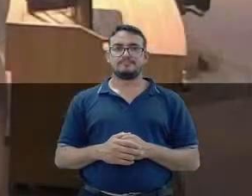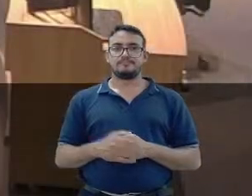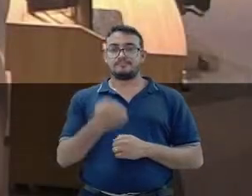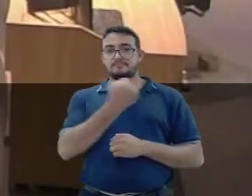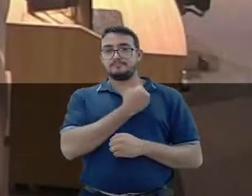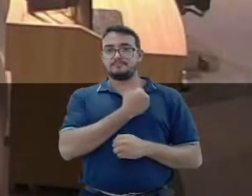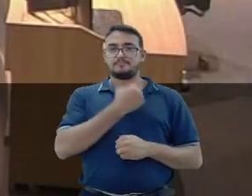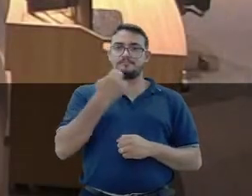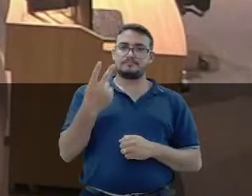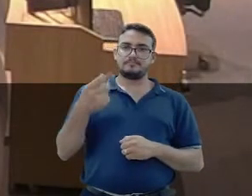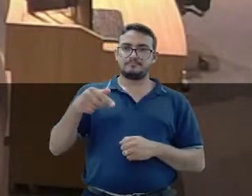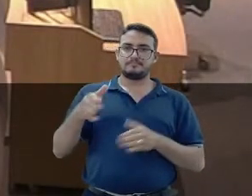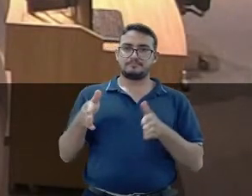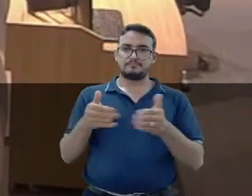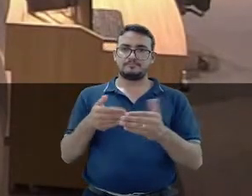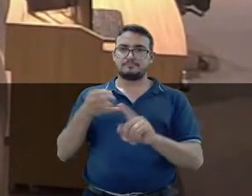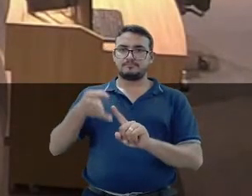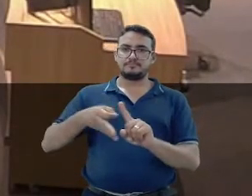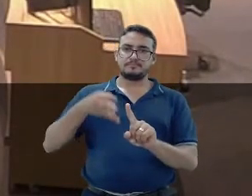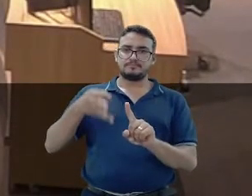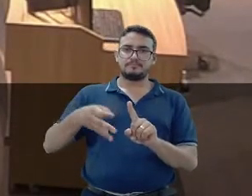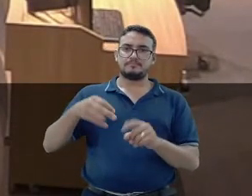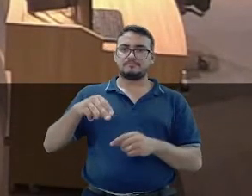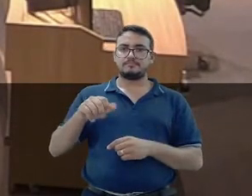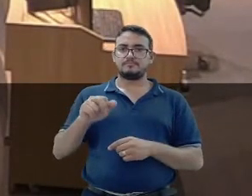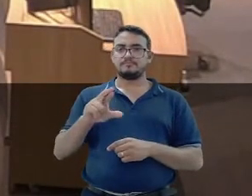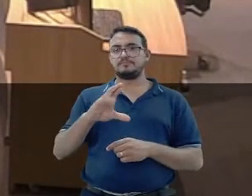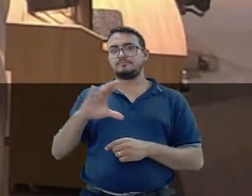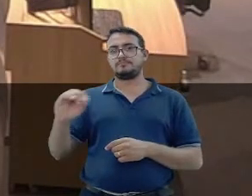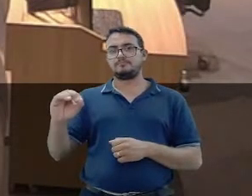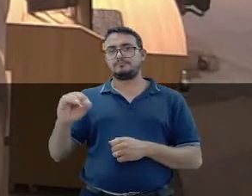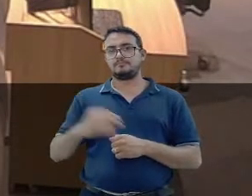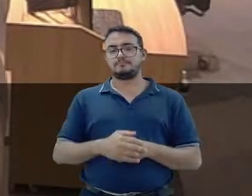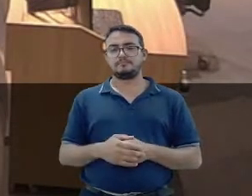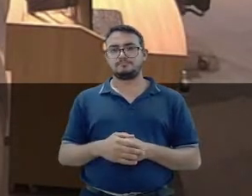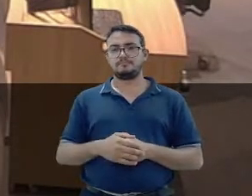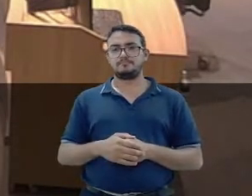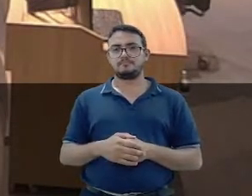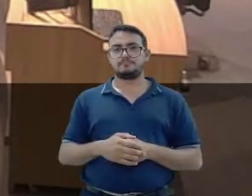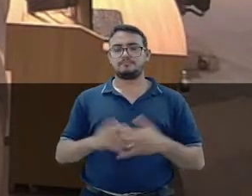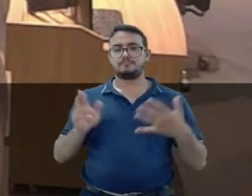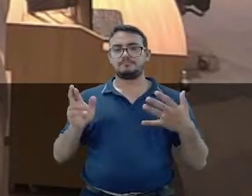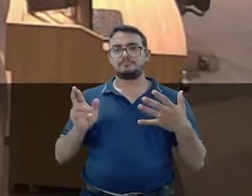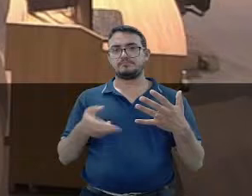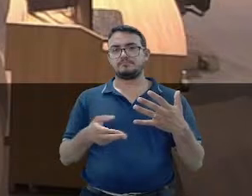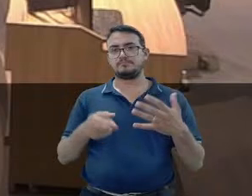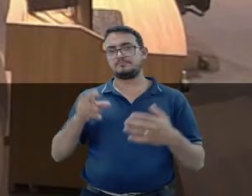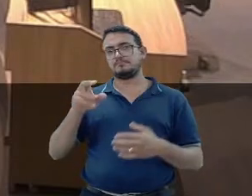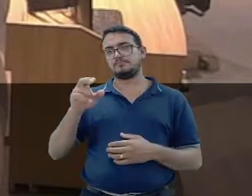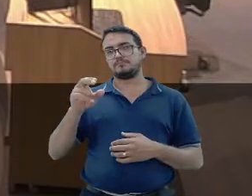Número 27, da sala do desembargador Márcio Vasques Tibal de Almeida, recurso ordinário